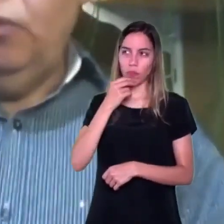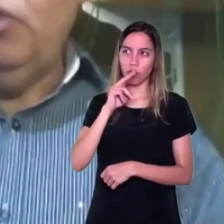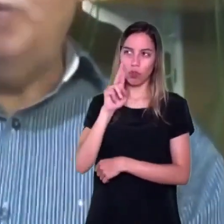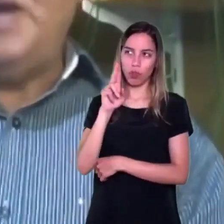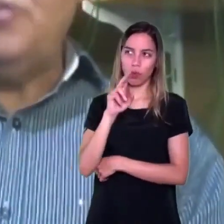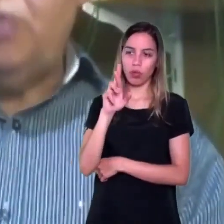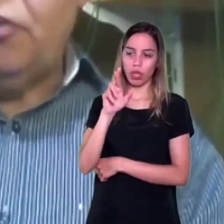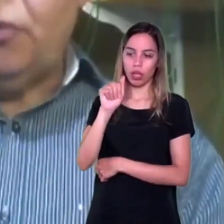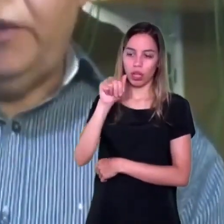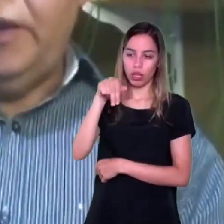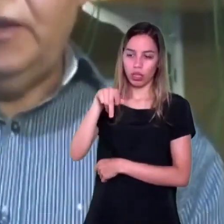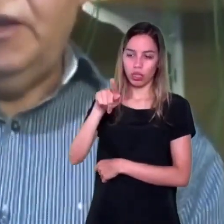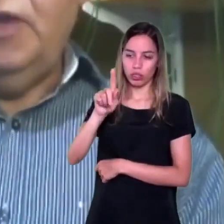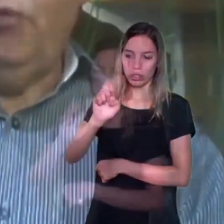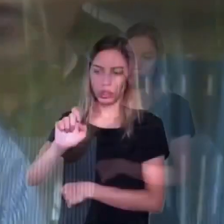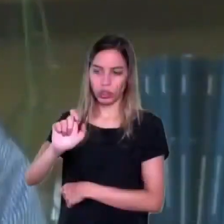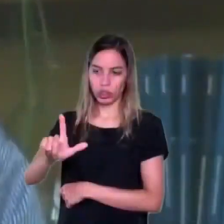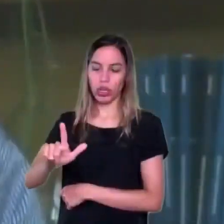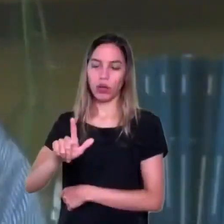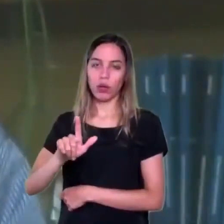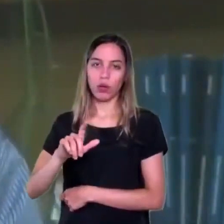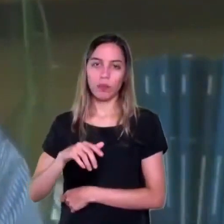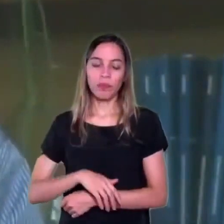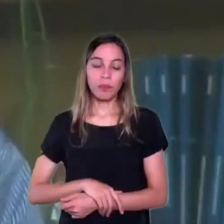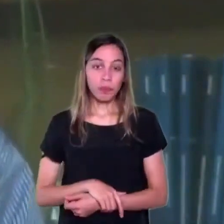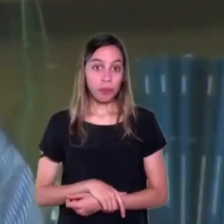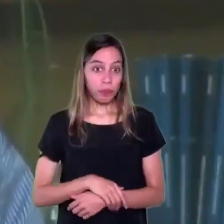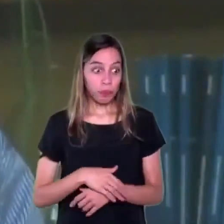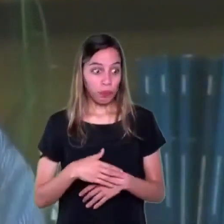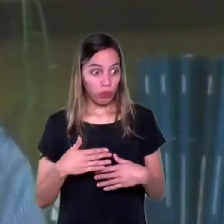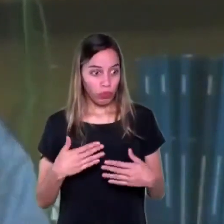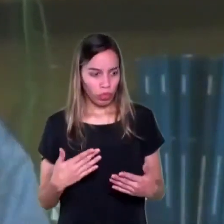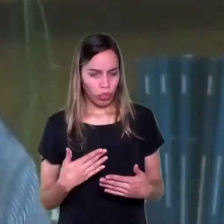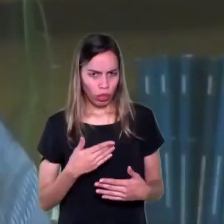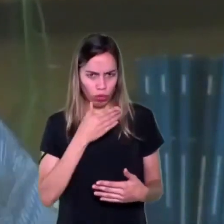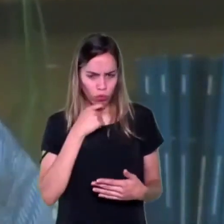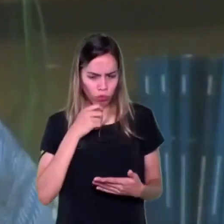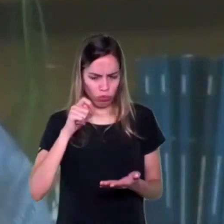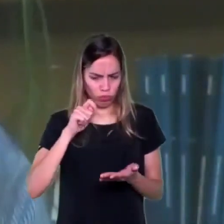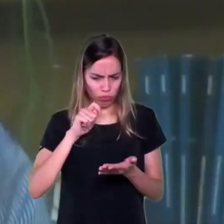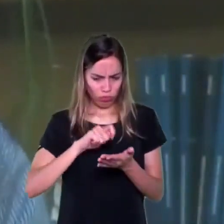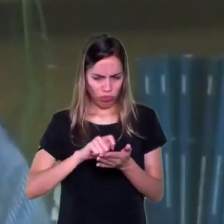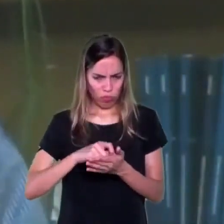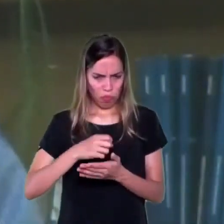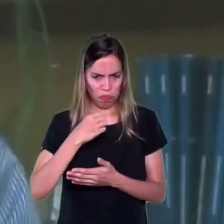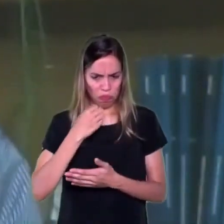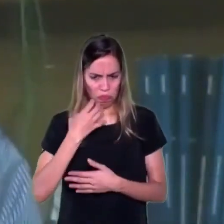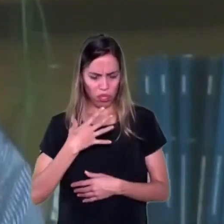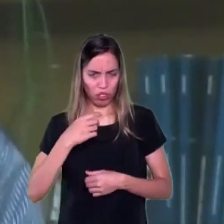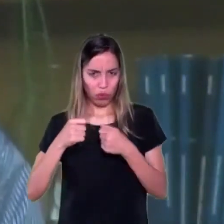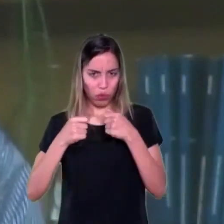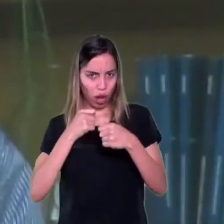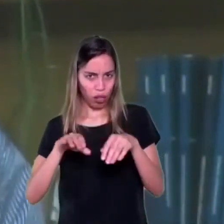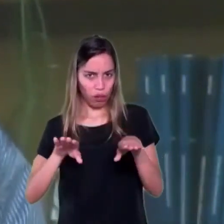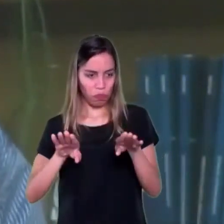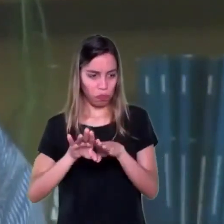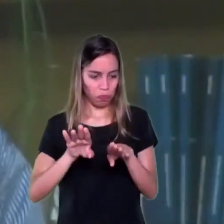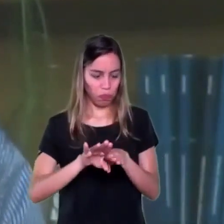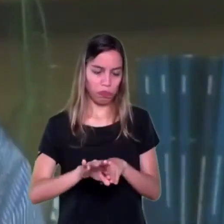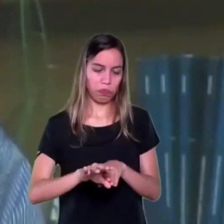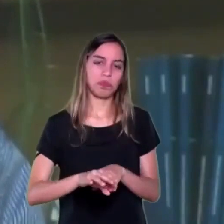que era o nome artístico dele, foi um grande escritor e um grande jornalista. E era também